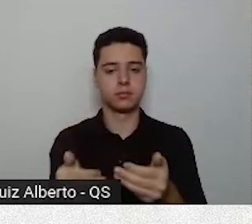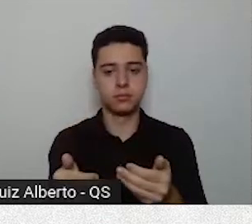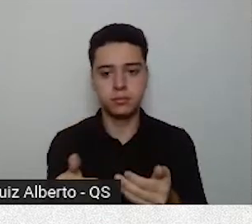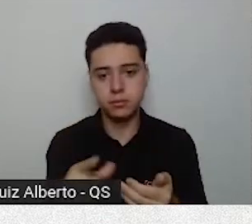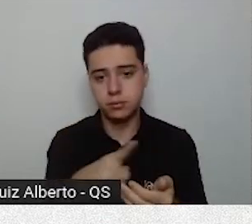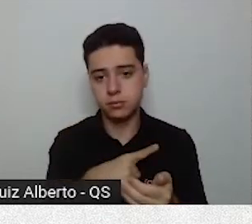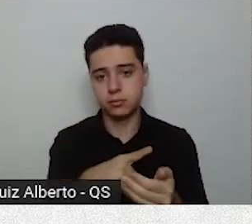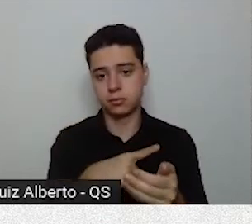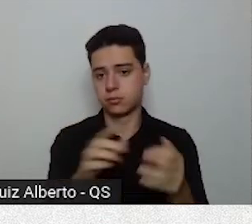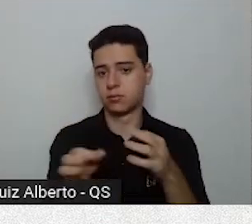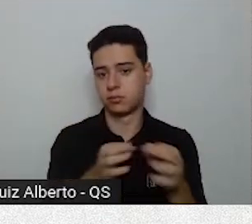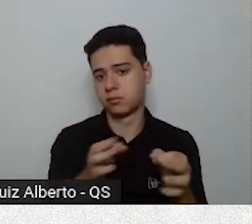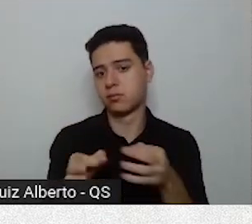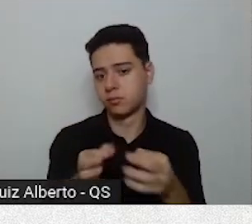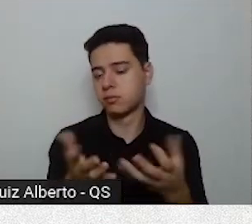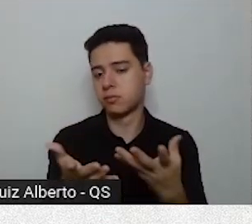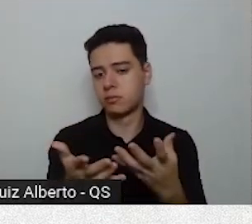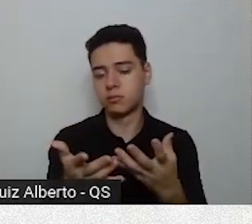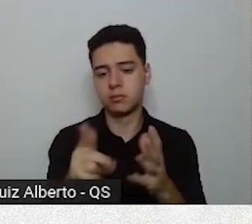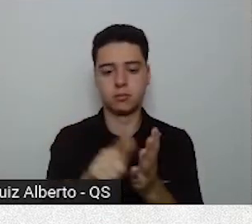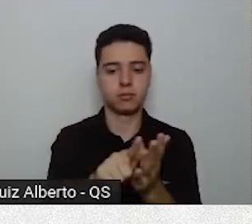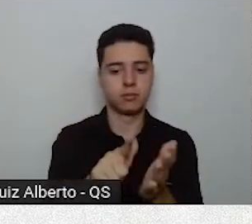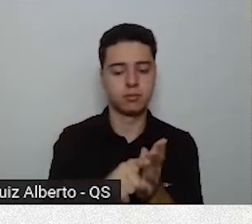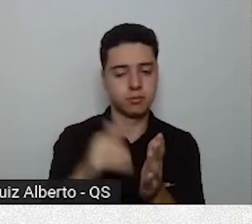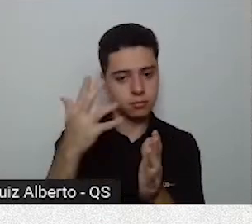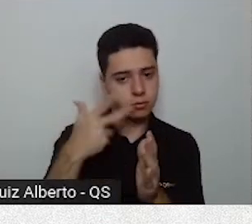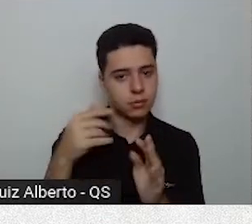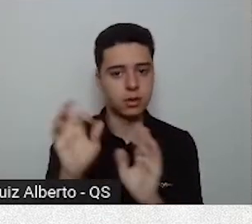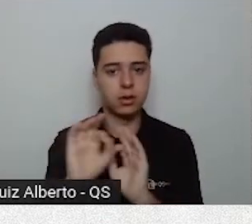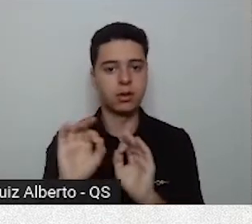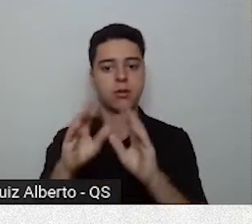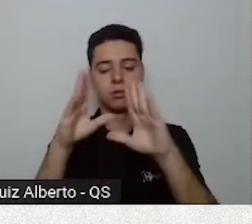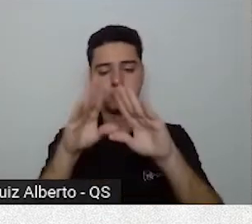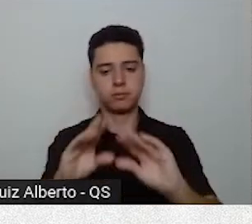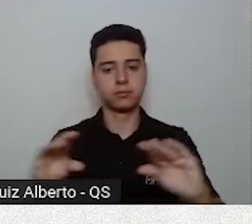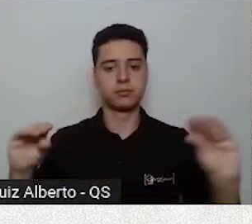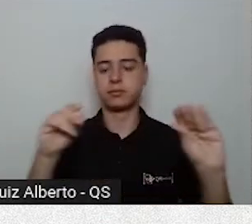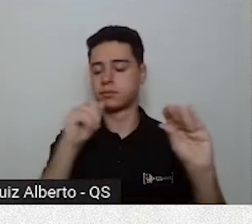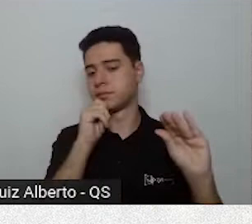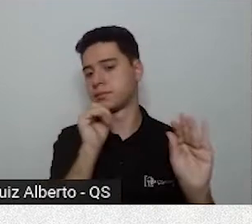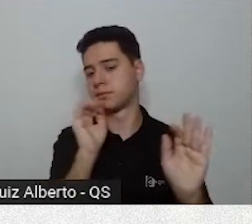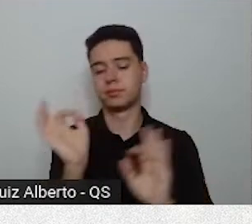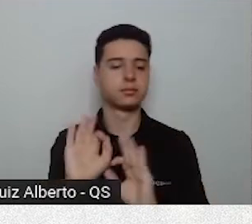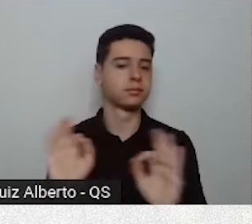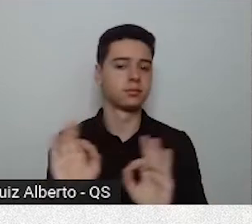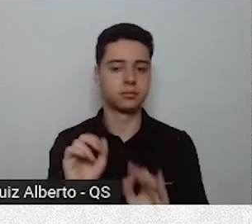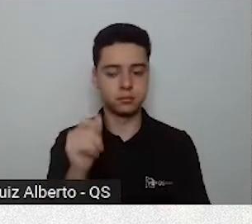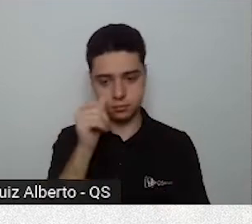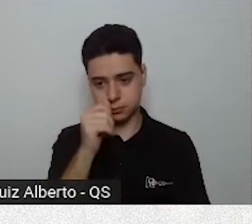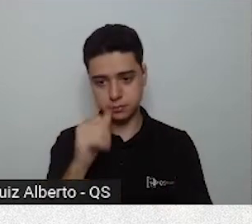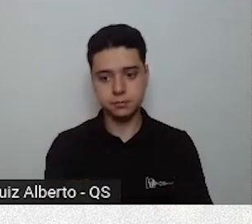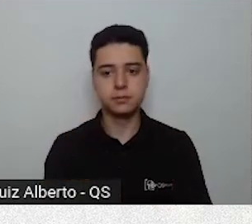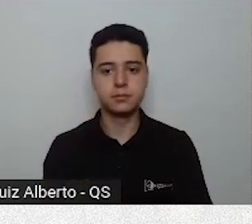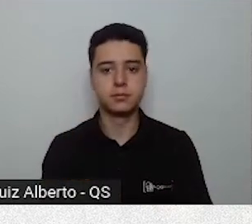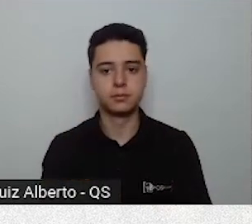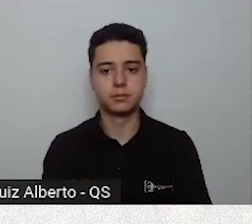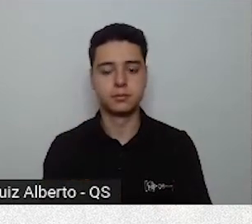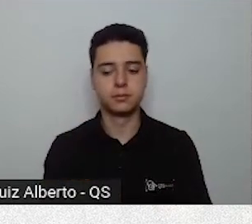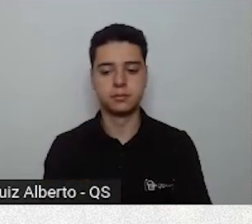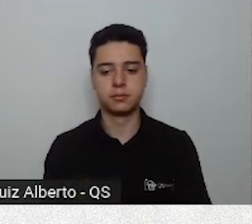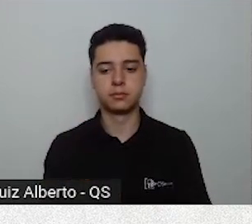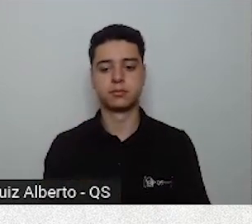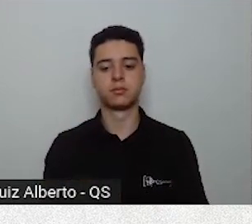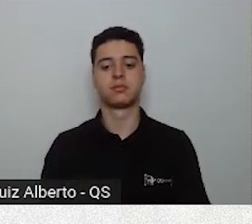assim no papel. Não ficou tão homogênea essa tinta, né? Não ficou tão aguada. A quarta é do